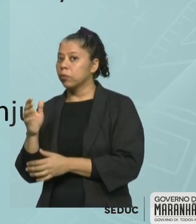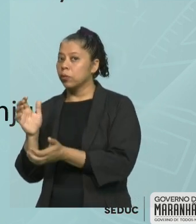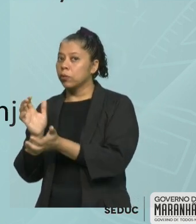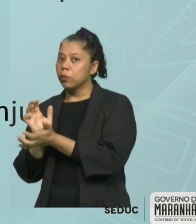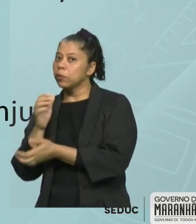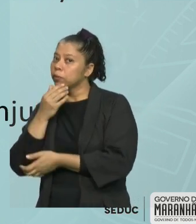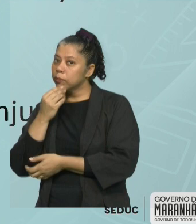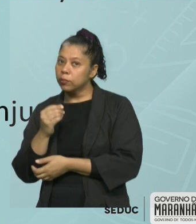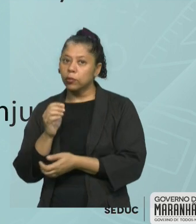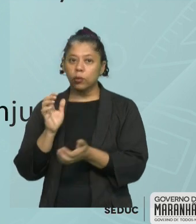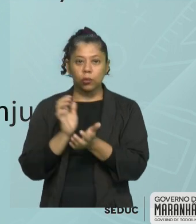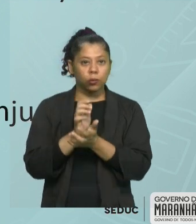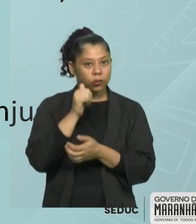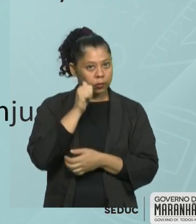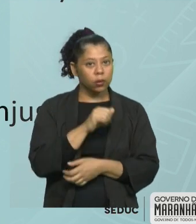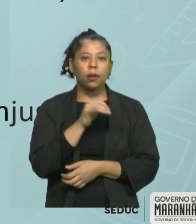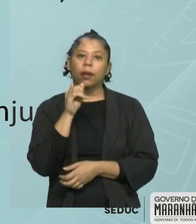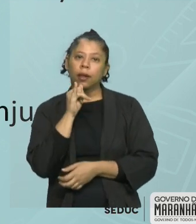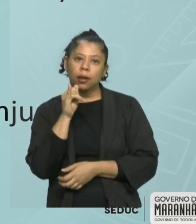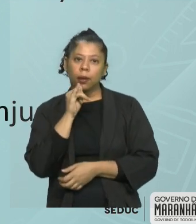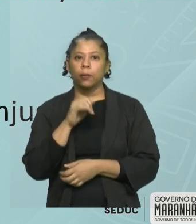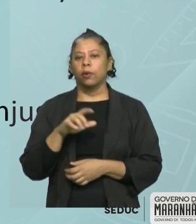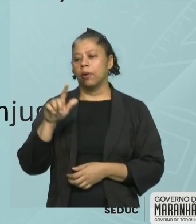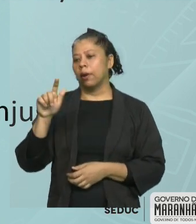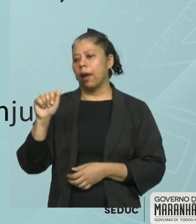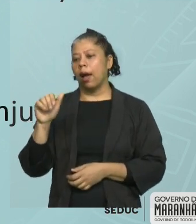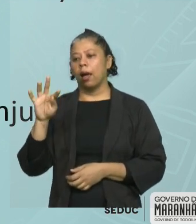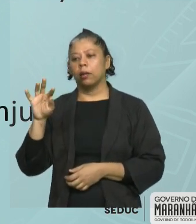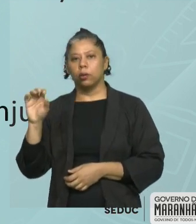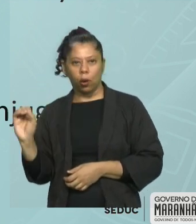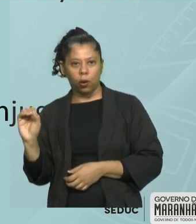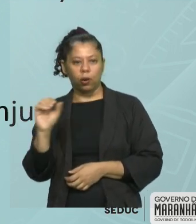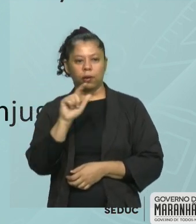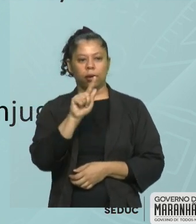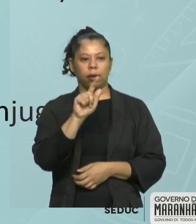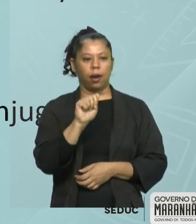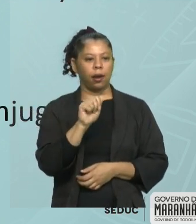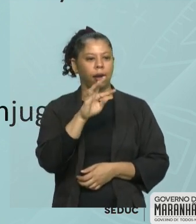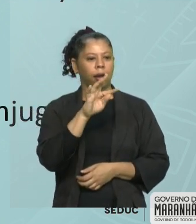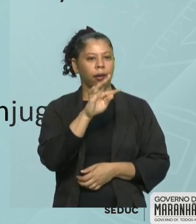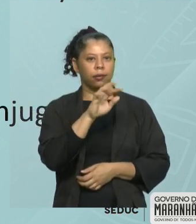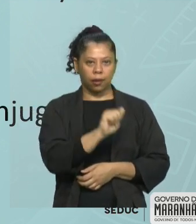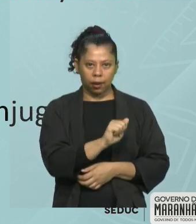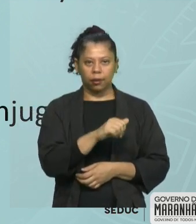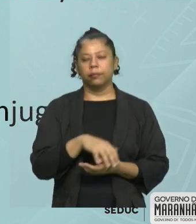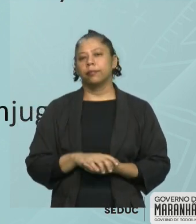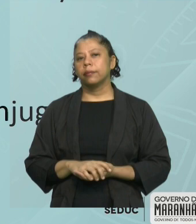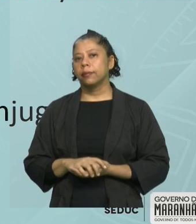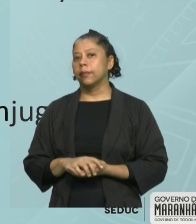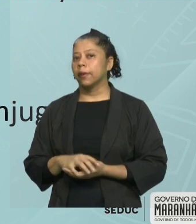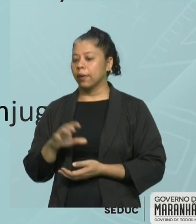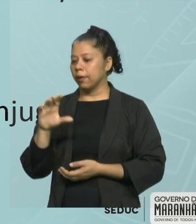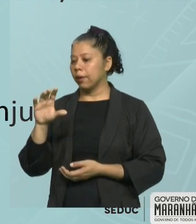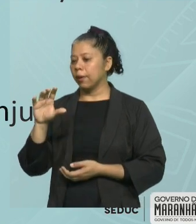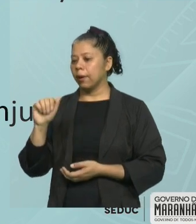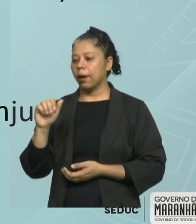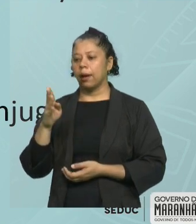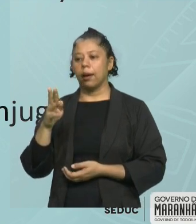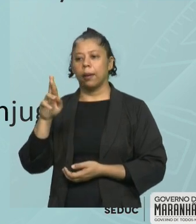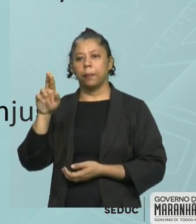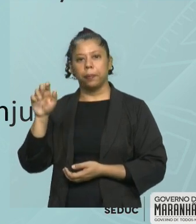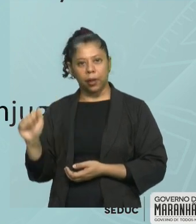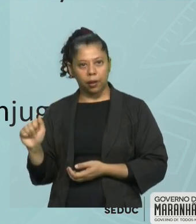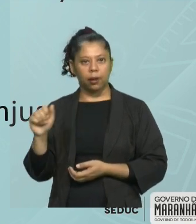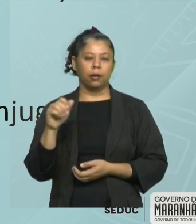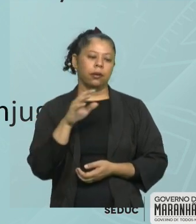o feminino. Por exemplo, gato, gata, cabra, bode. Quando